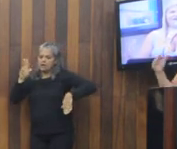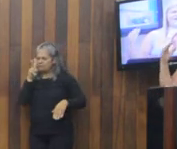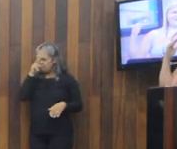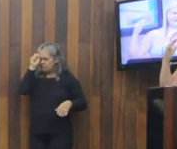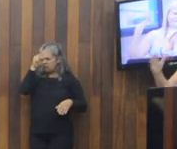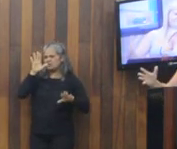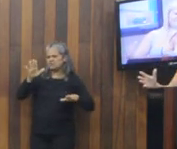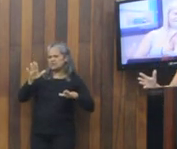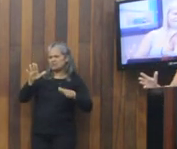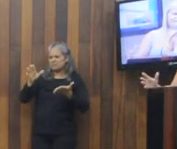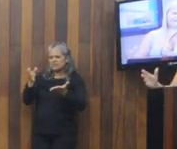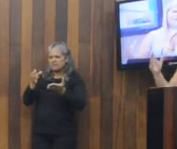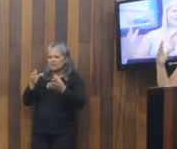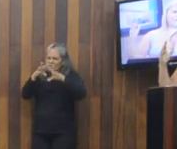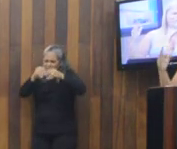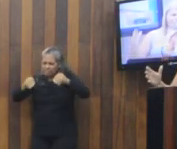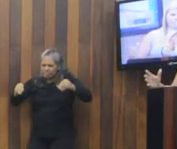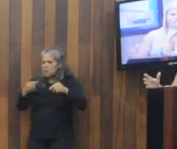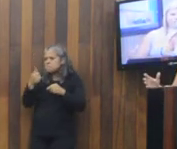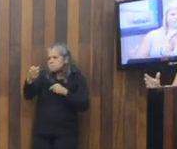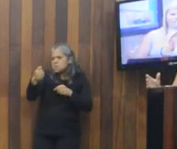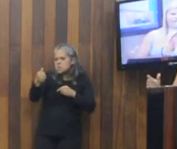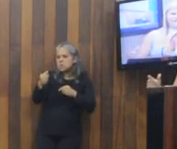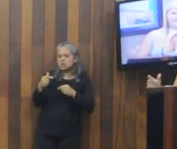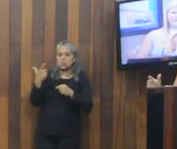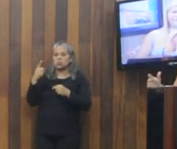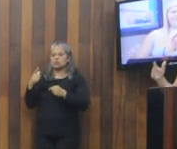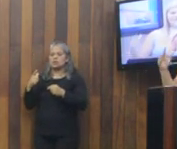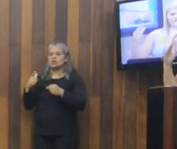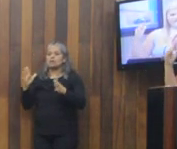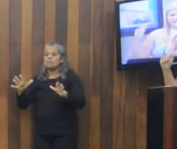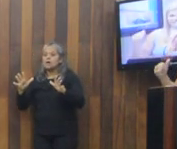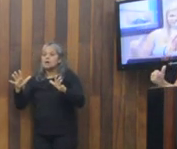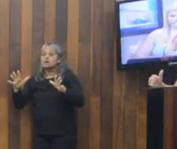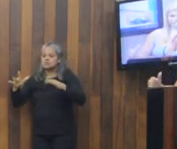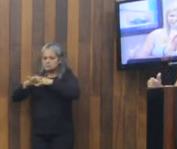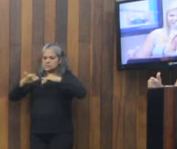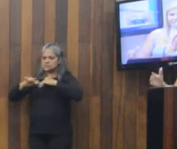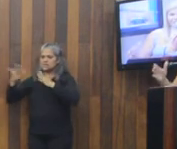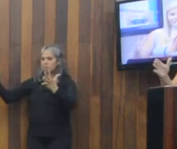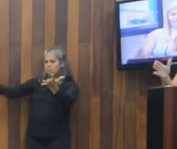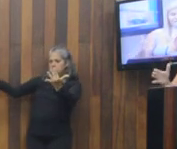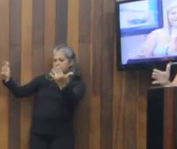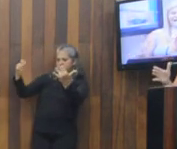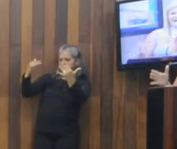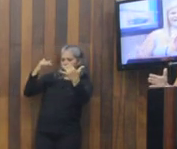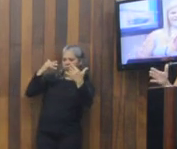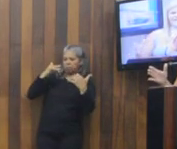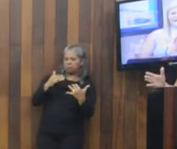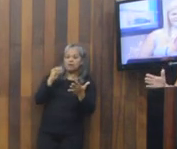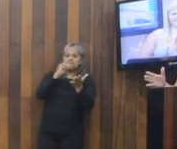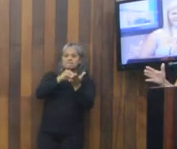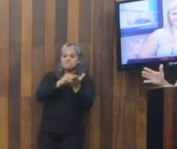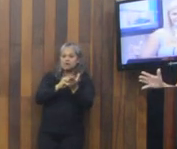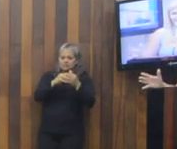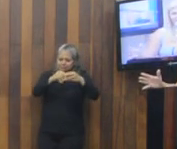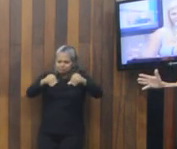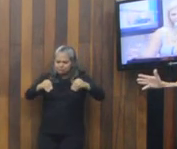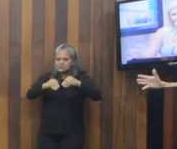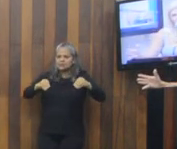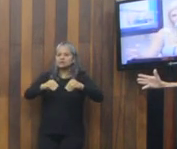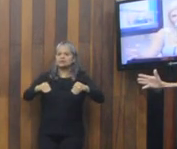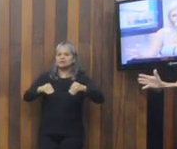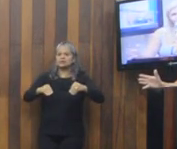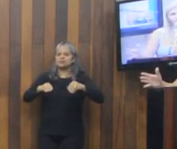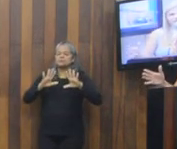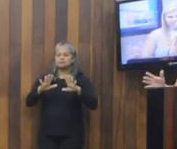areia, vem um verão aí um pouco preocupante, mas a gente tem que se estruturar, porque toda casa, quando ela vai receber